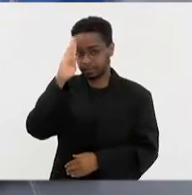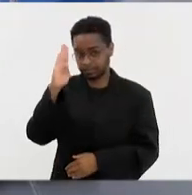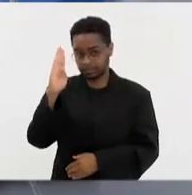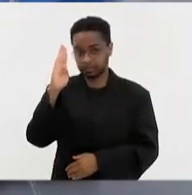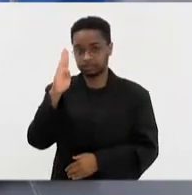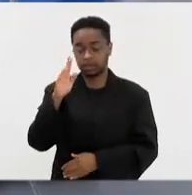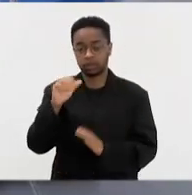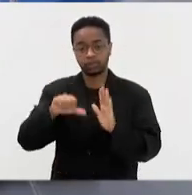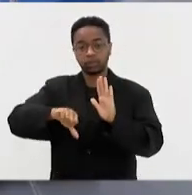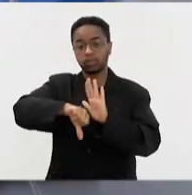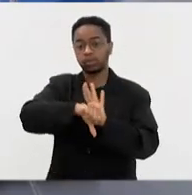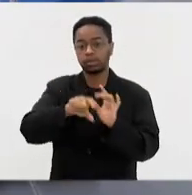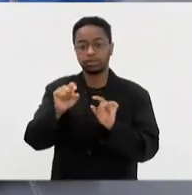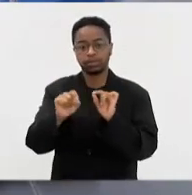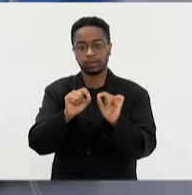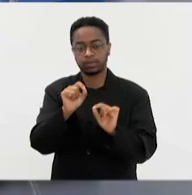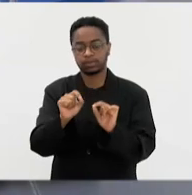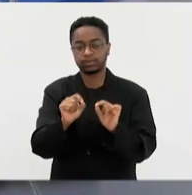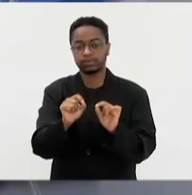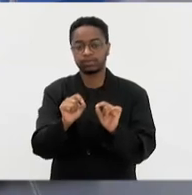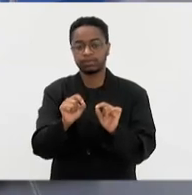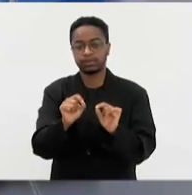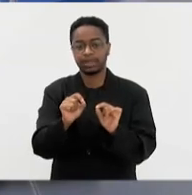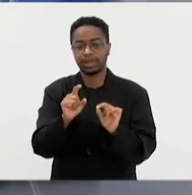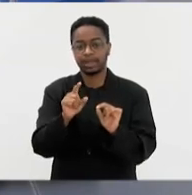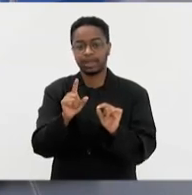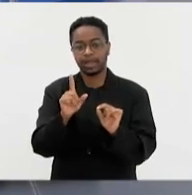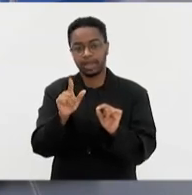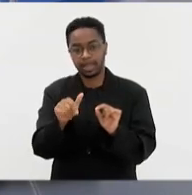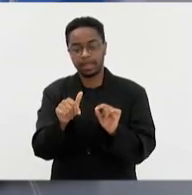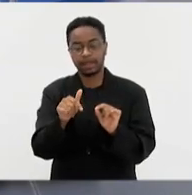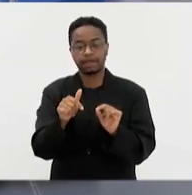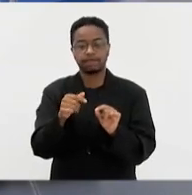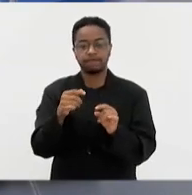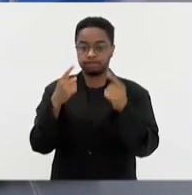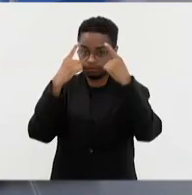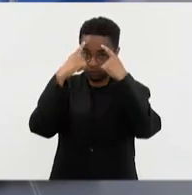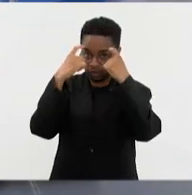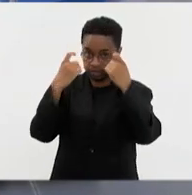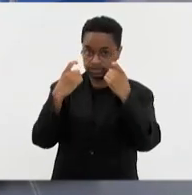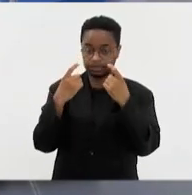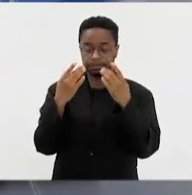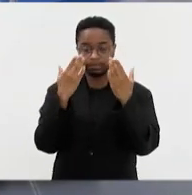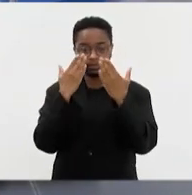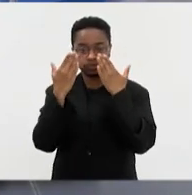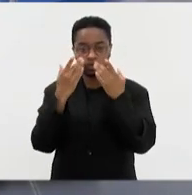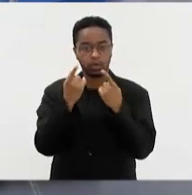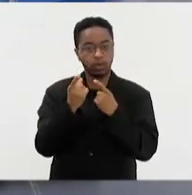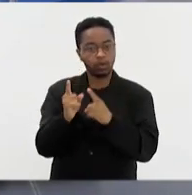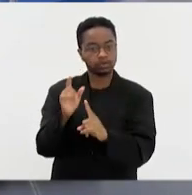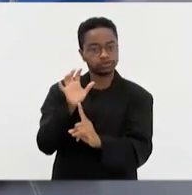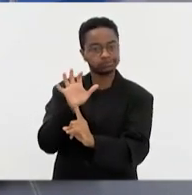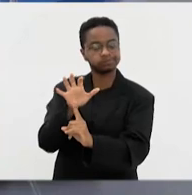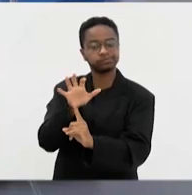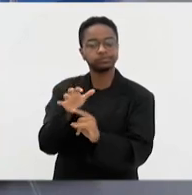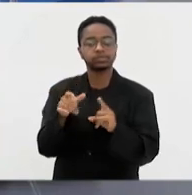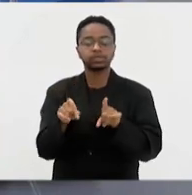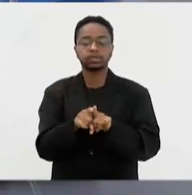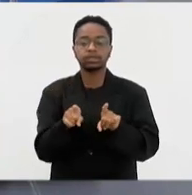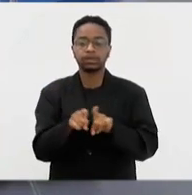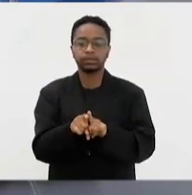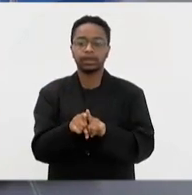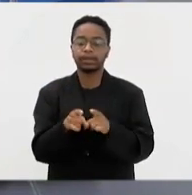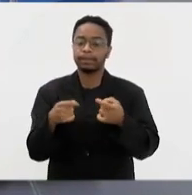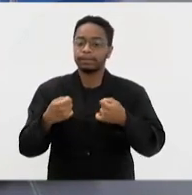deste crime é exatamente a questão da violência psicológica e também a necessidade que